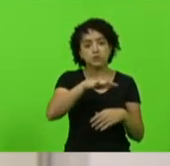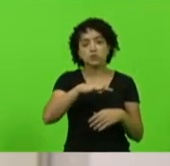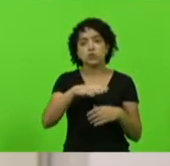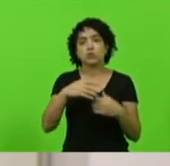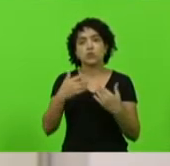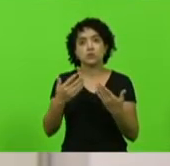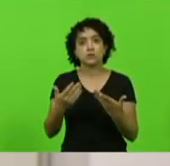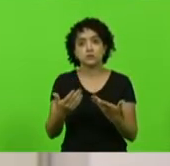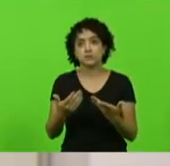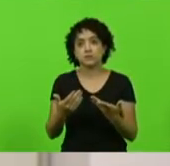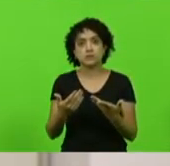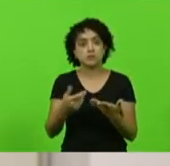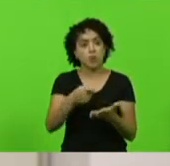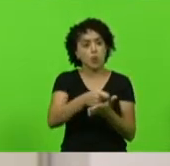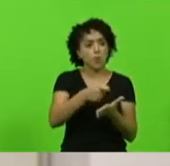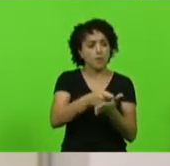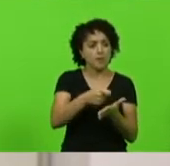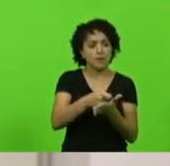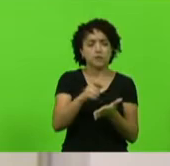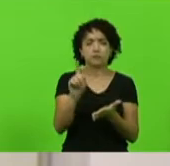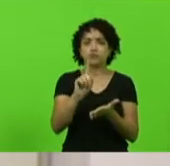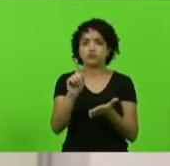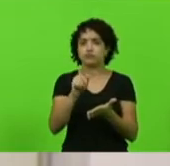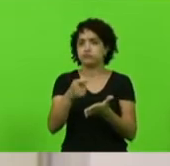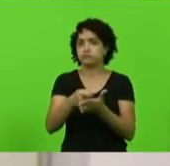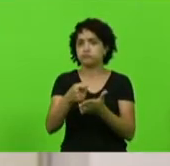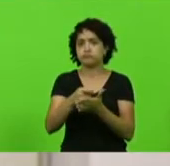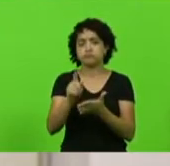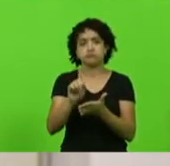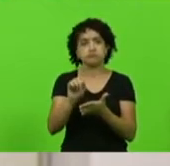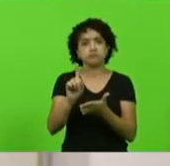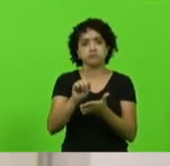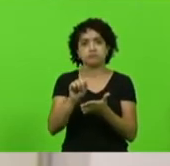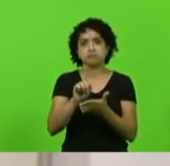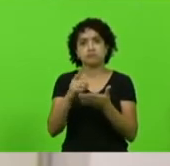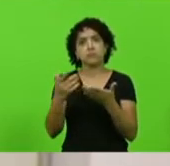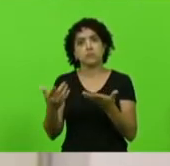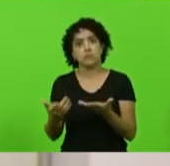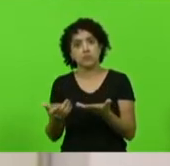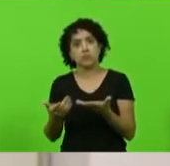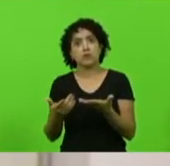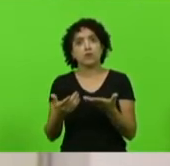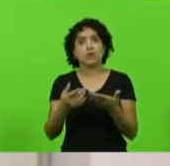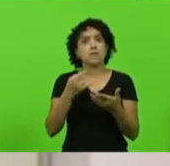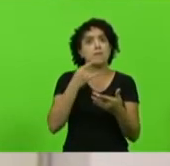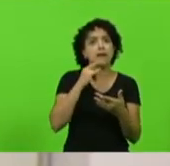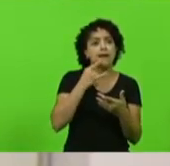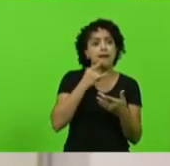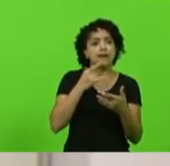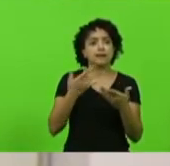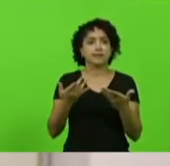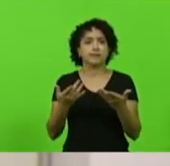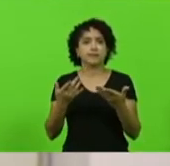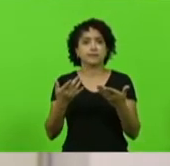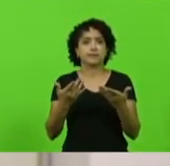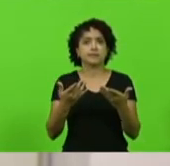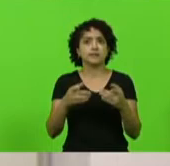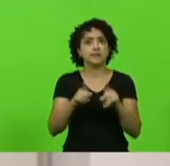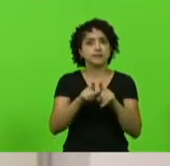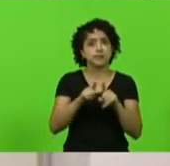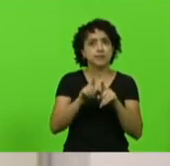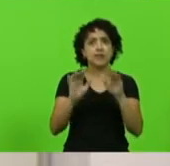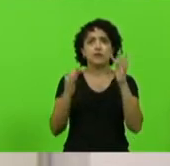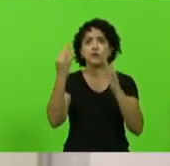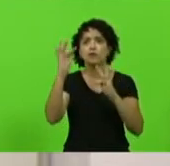não está sendo cobrado, não está sendo exigido, como nas mesas dos bares, como no carnaval que